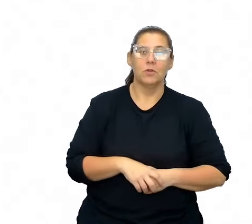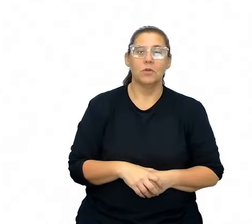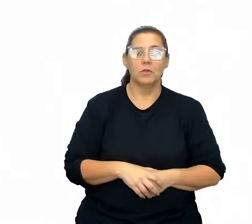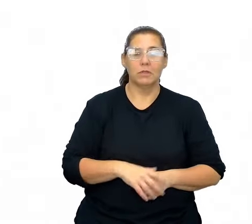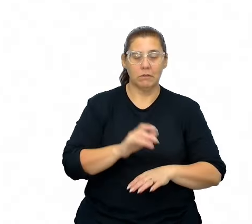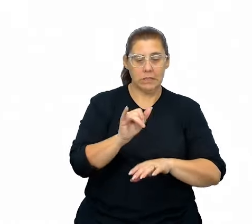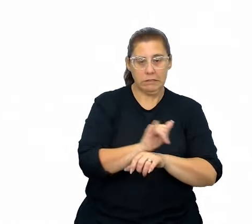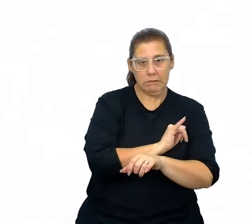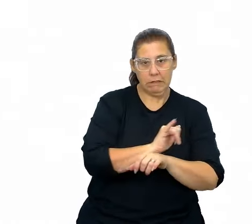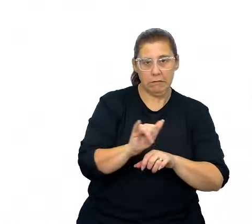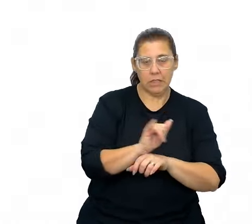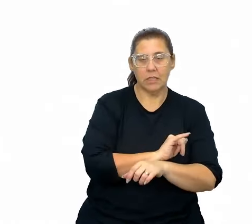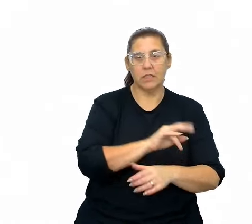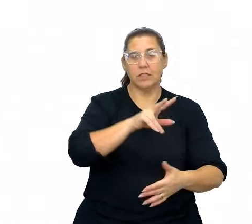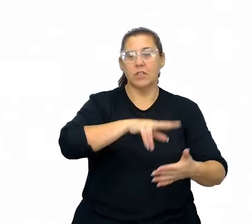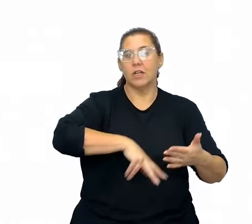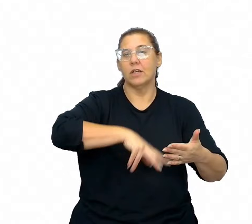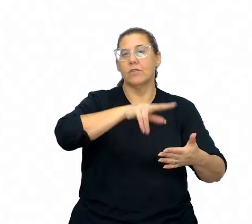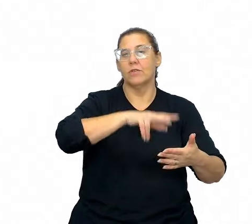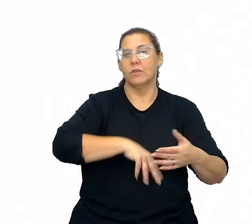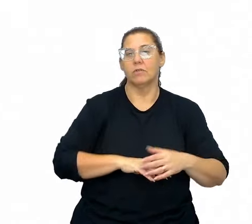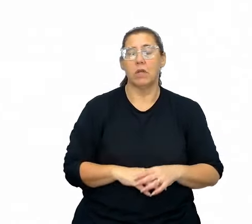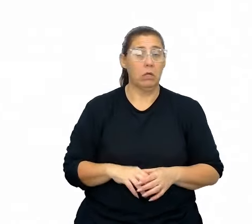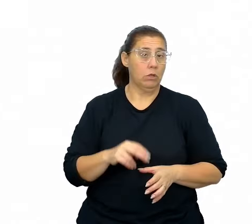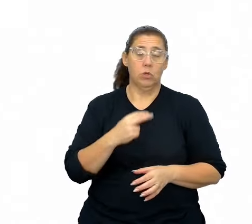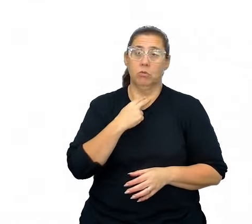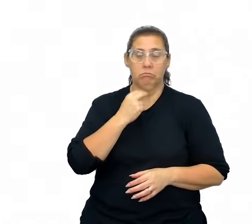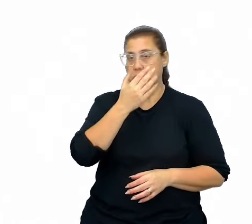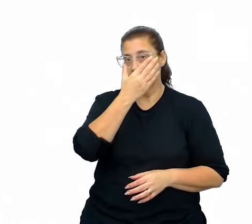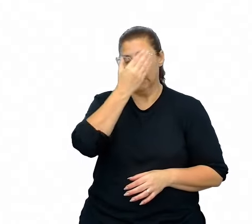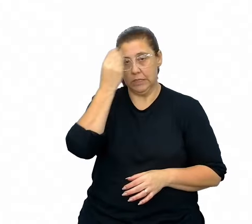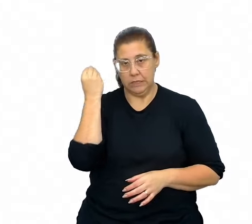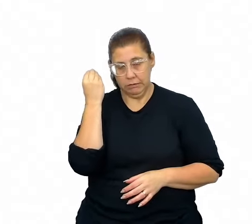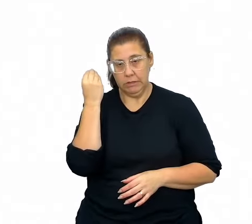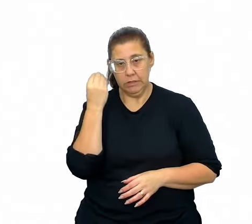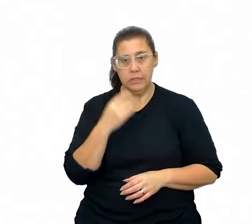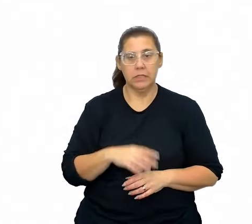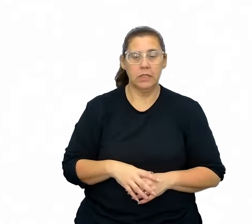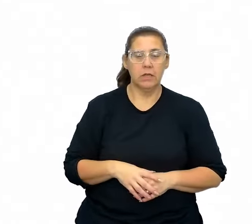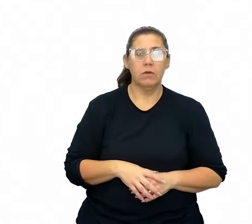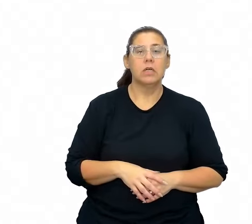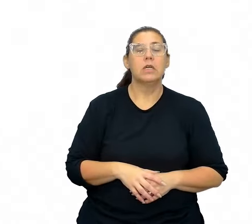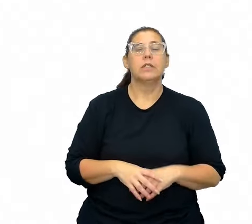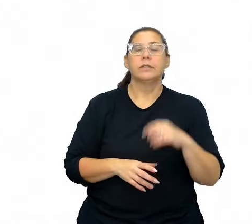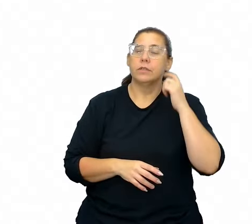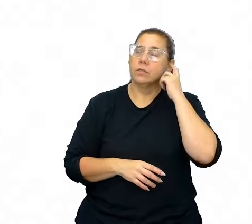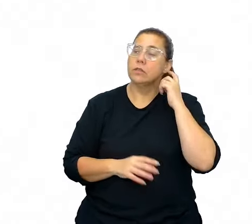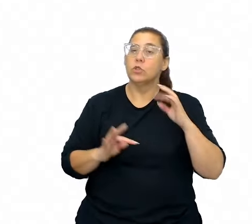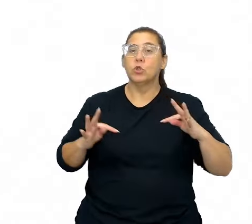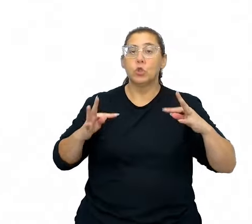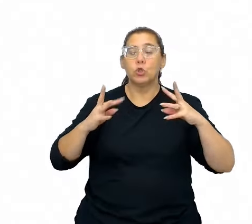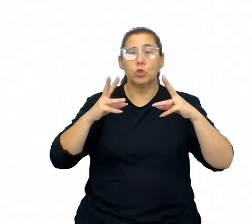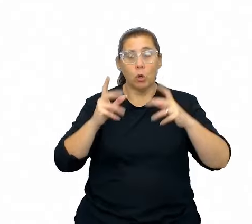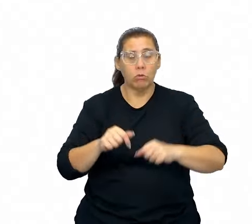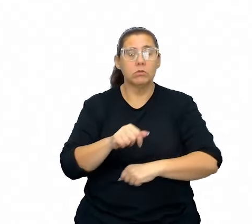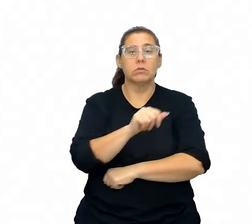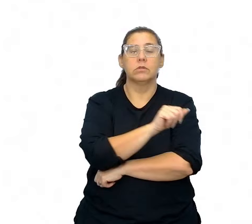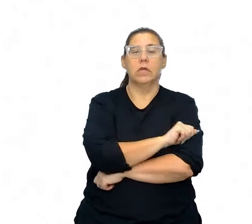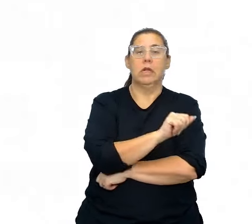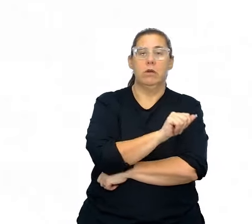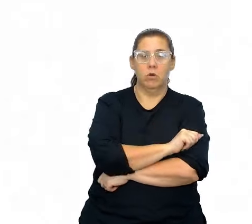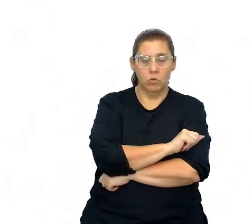das estratégias de leitura. Não podemos nos esquecer de que é condição todos os